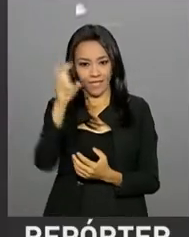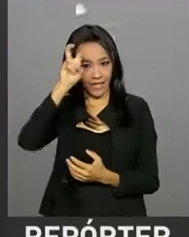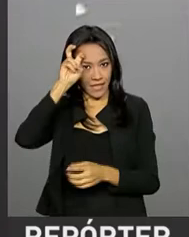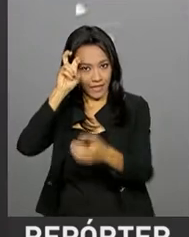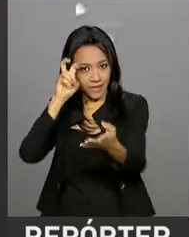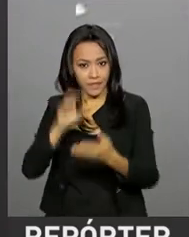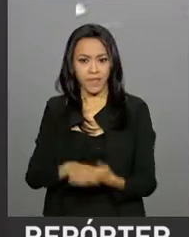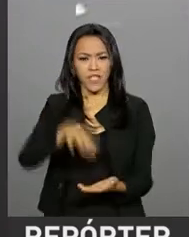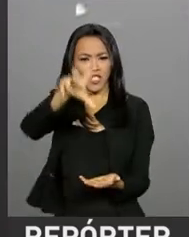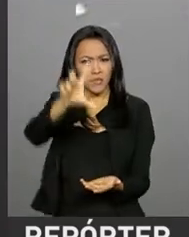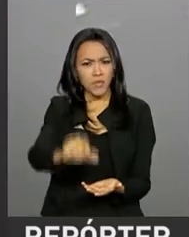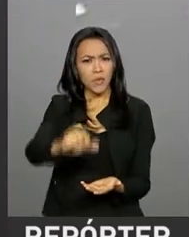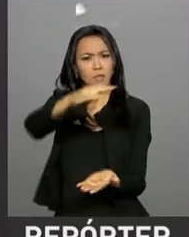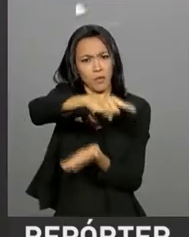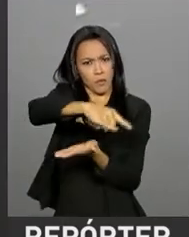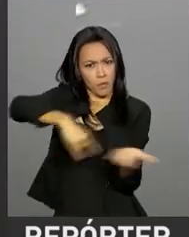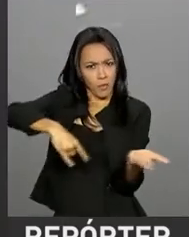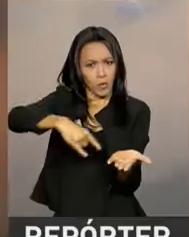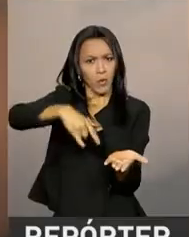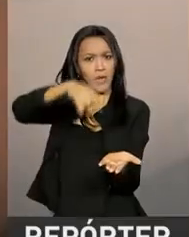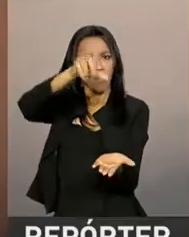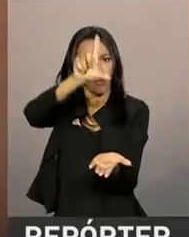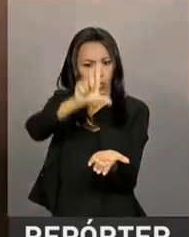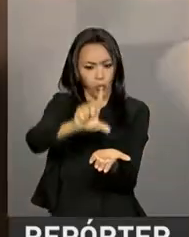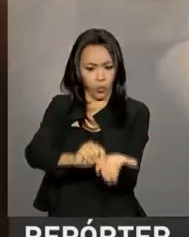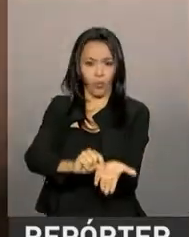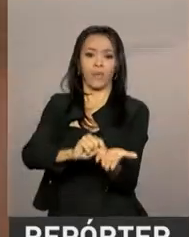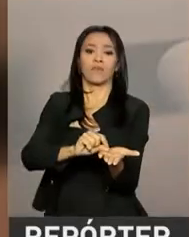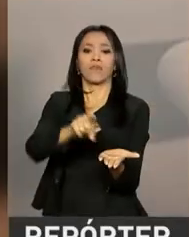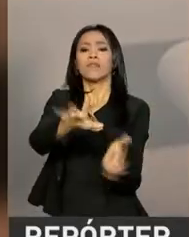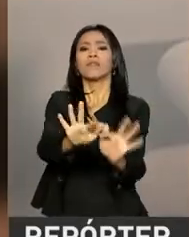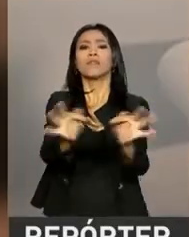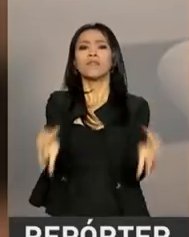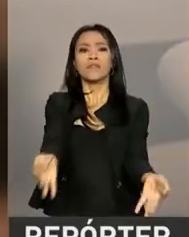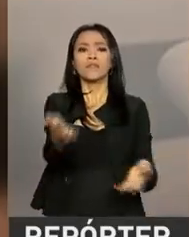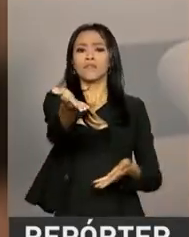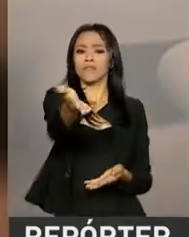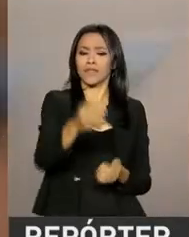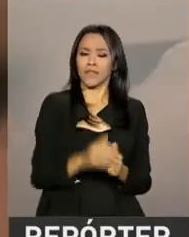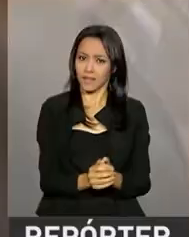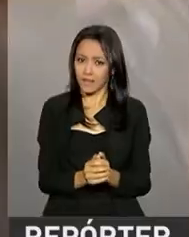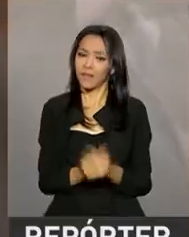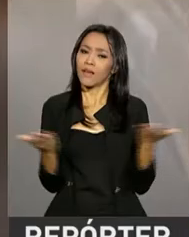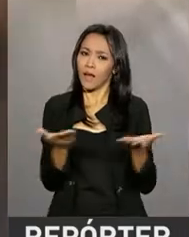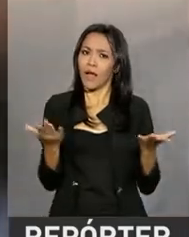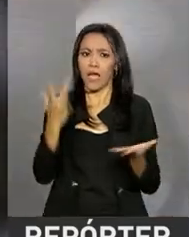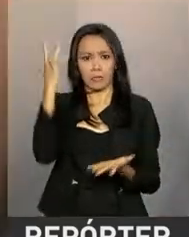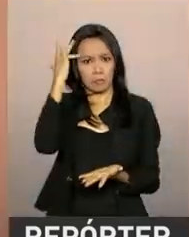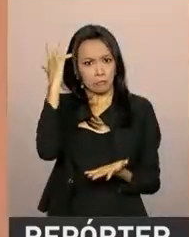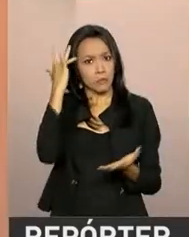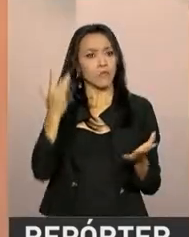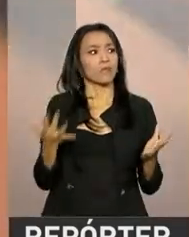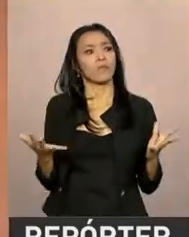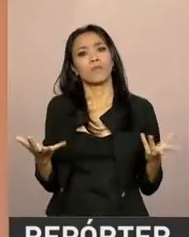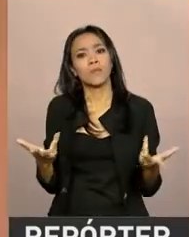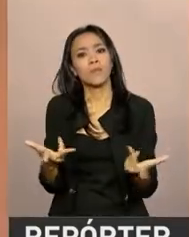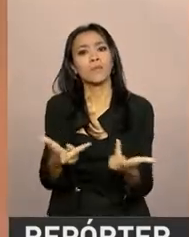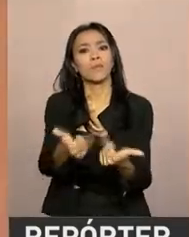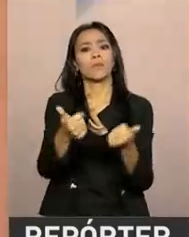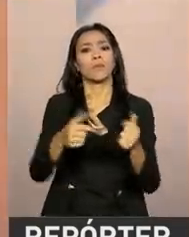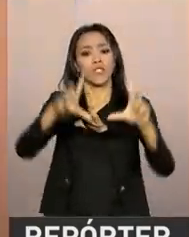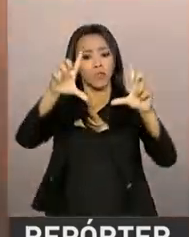Menos papel e documentos. Procedimentos mais simples. Maior eficiência. Para diminuir